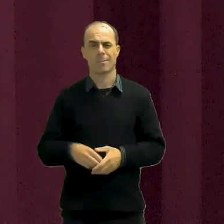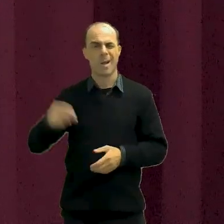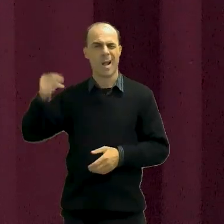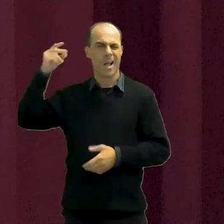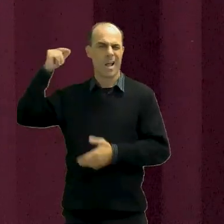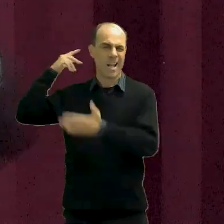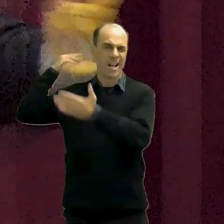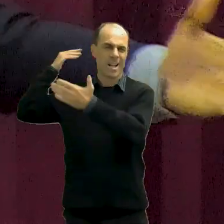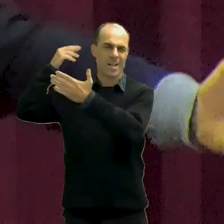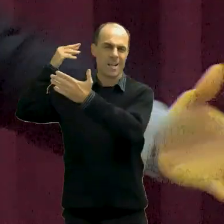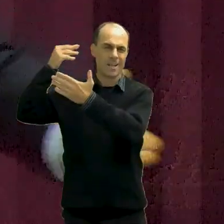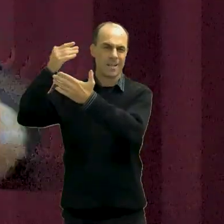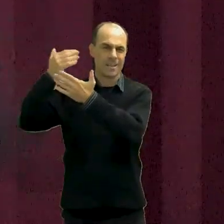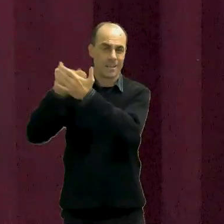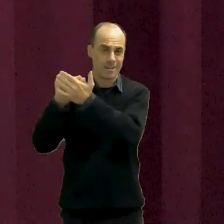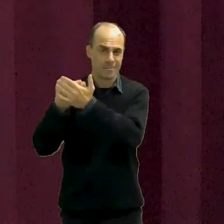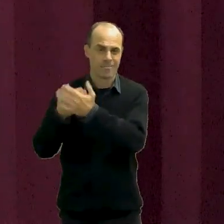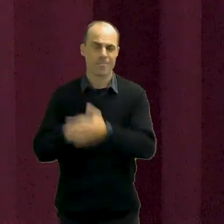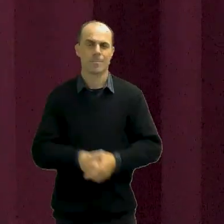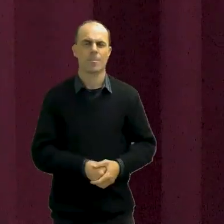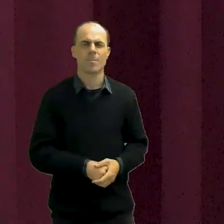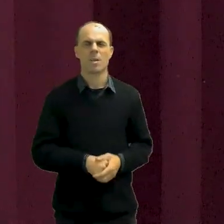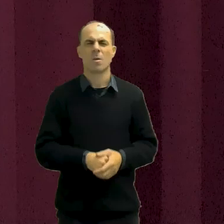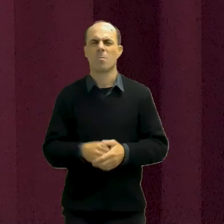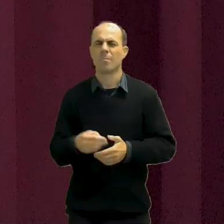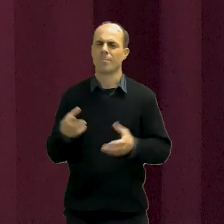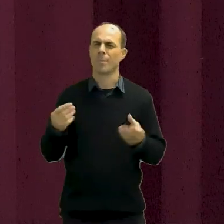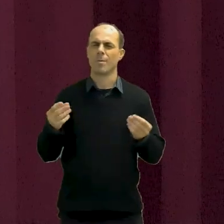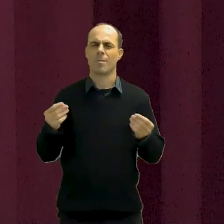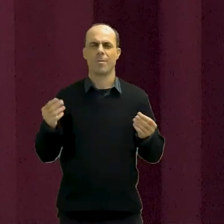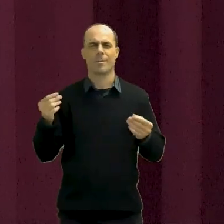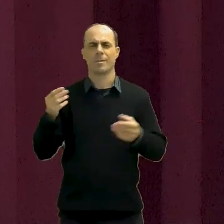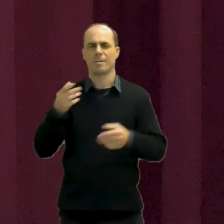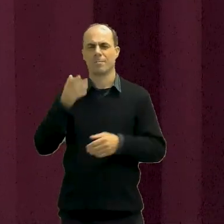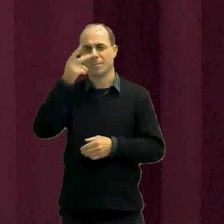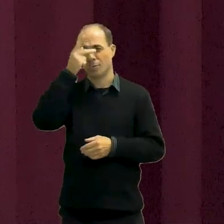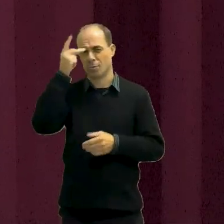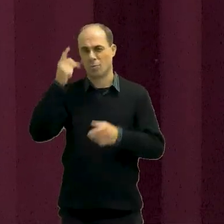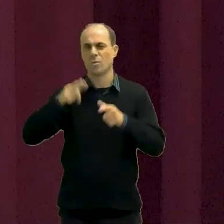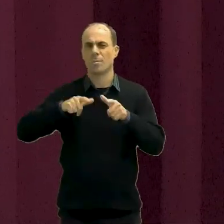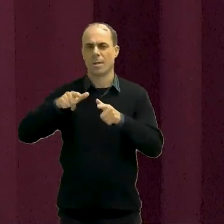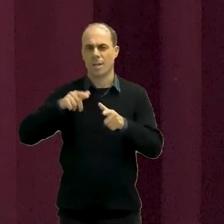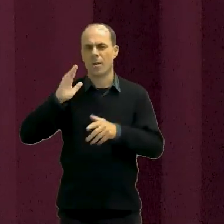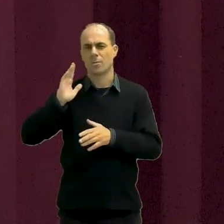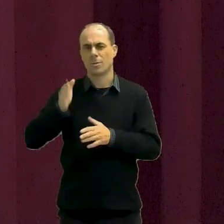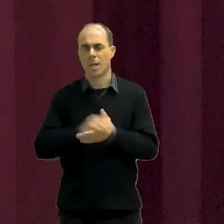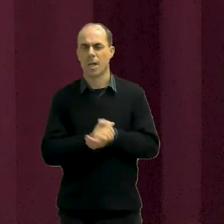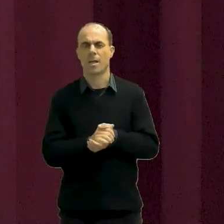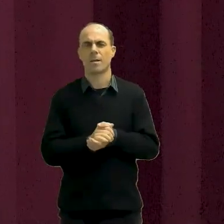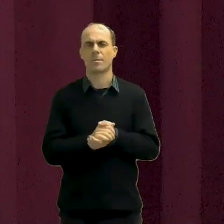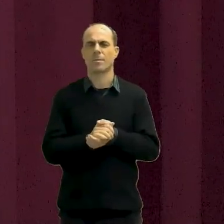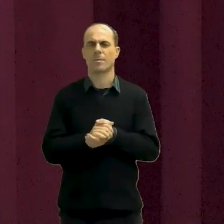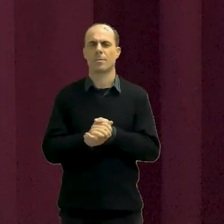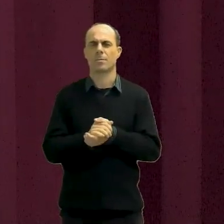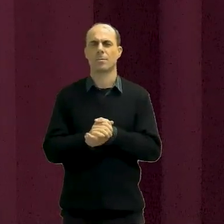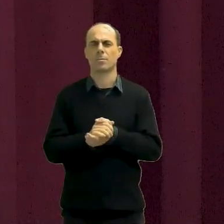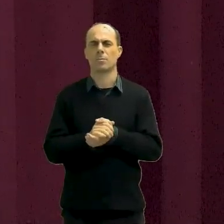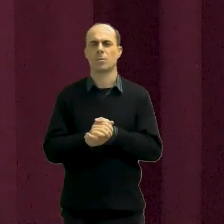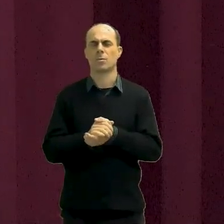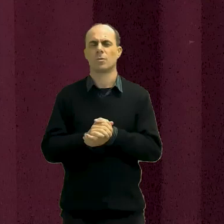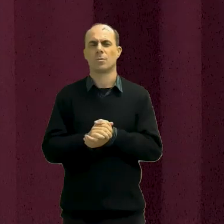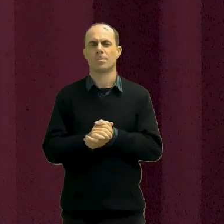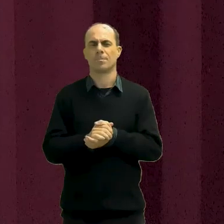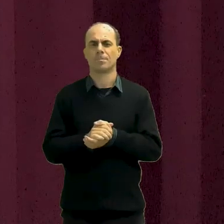da década de 90 já passaram inúmeros promotores de Justiça eh é uma felicidade muito grande quando você busca